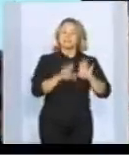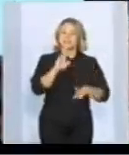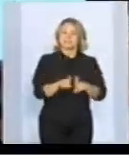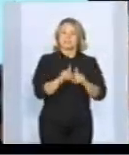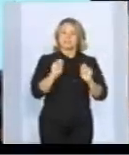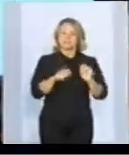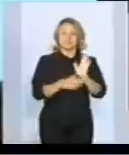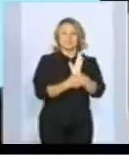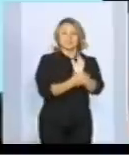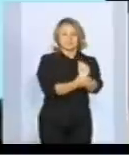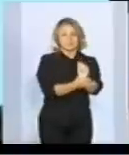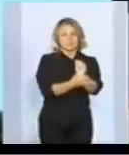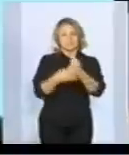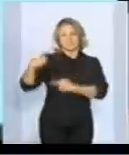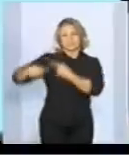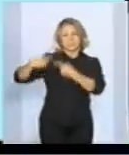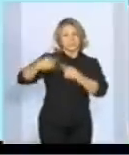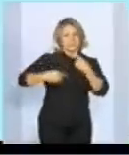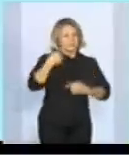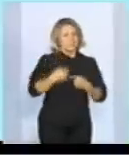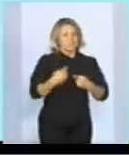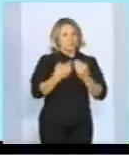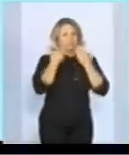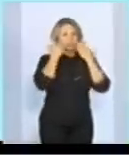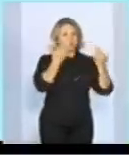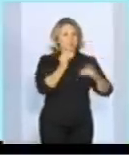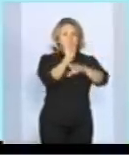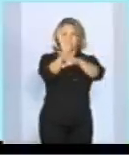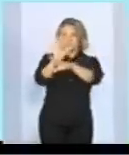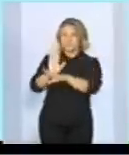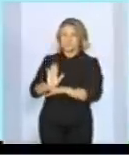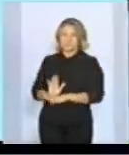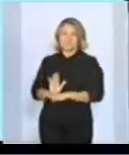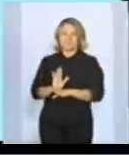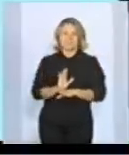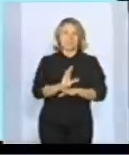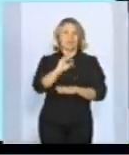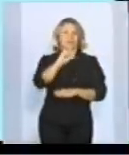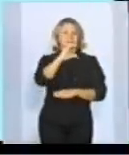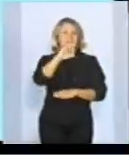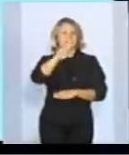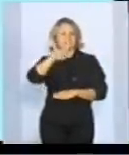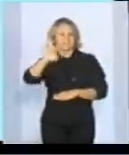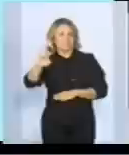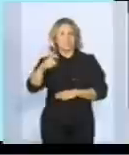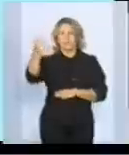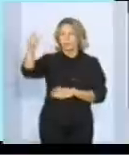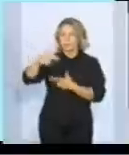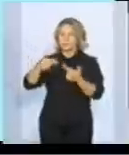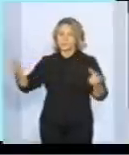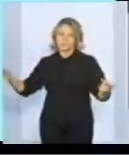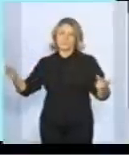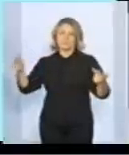defesa da concorrência. E eu coloquei esse slide das melhores práticas da OCDE, que, entre outras coisas,